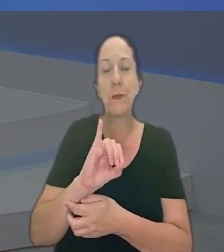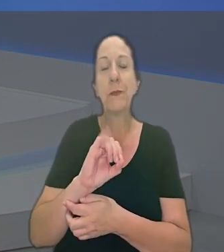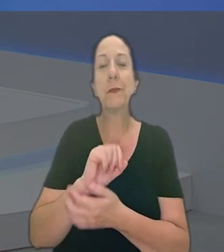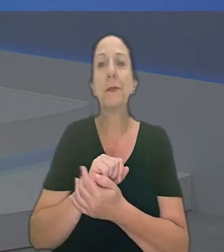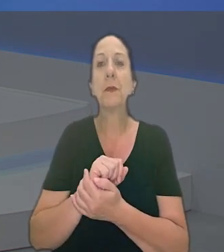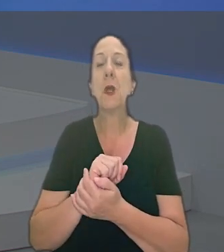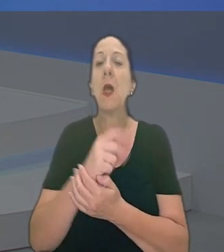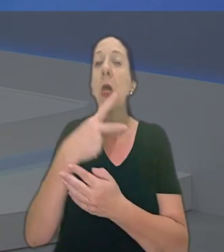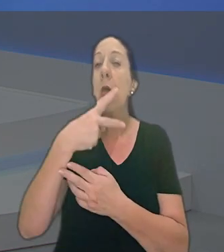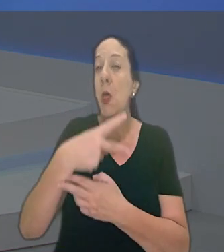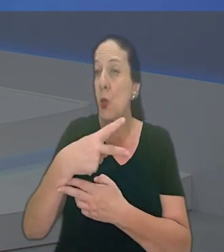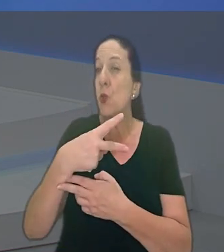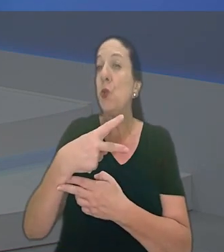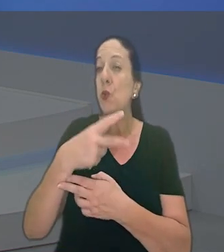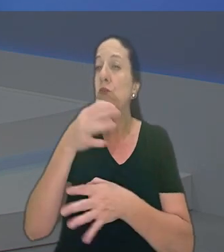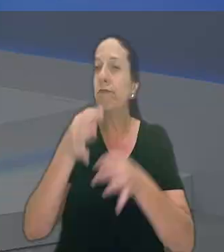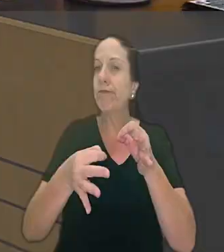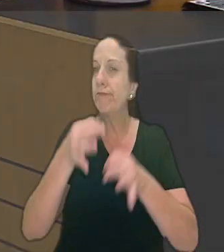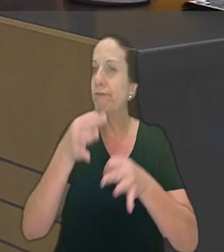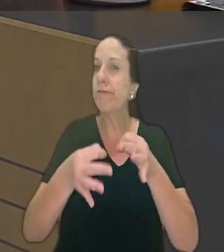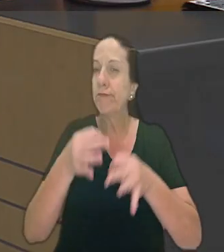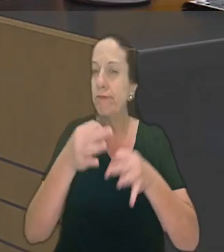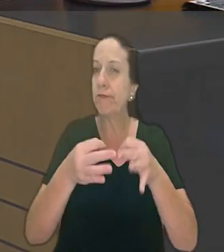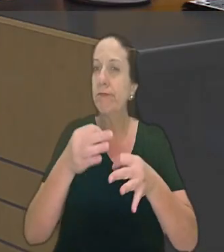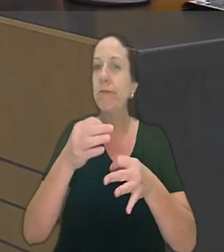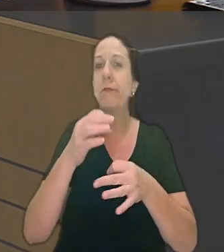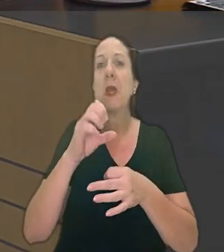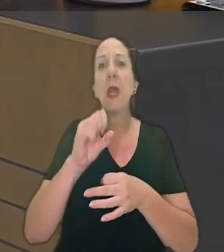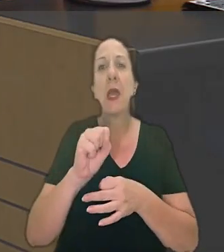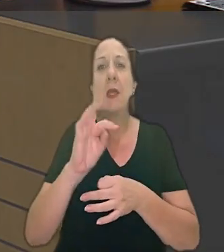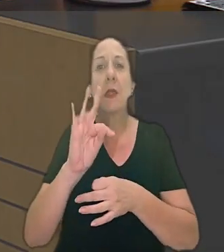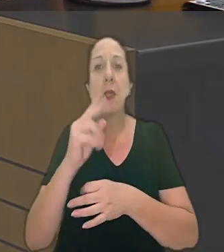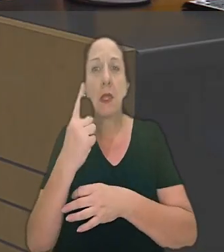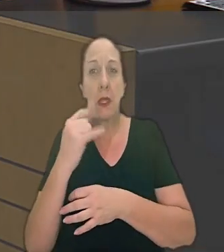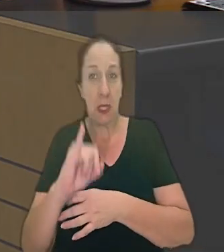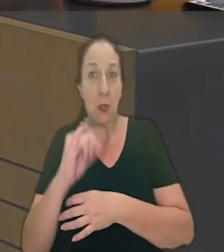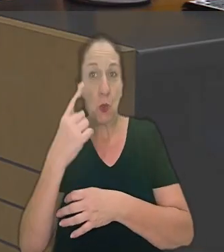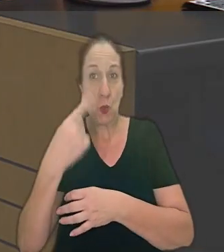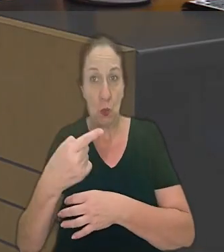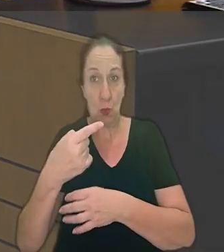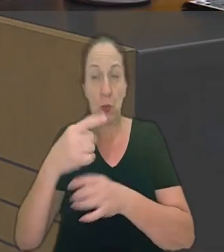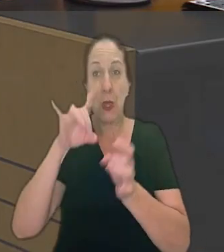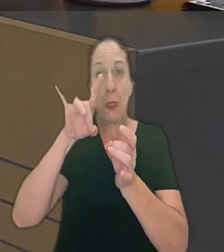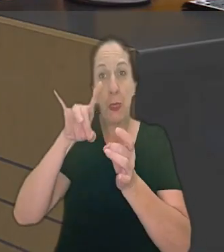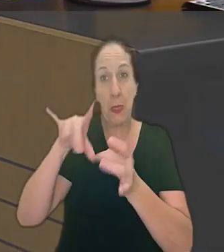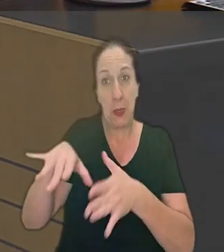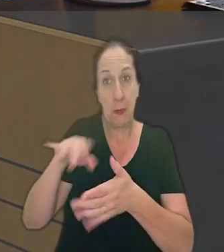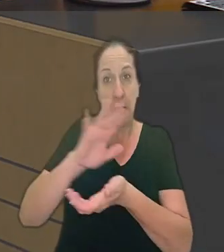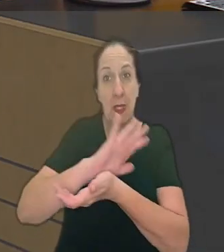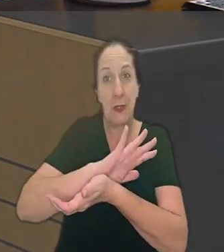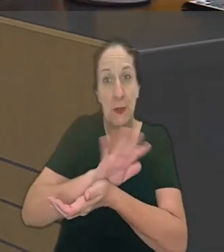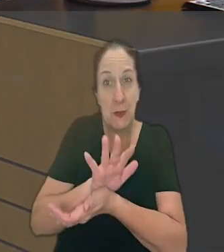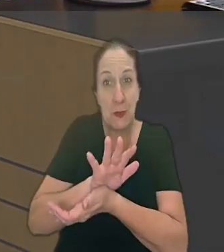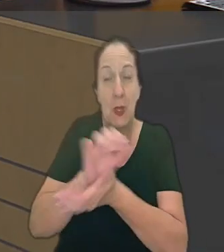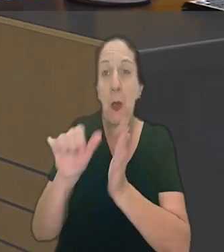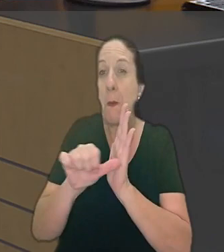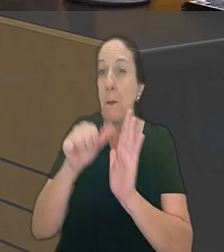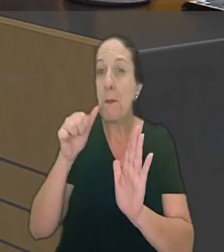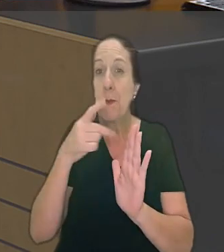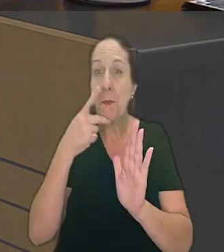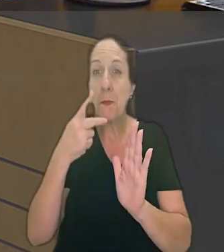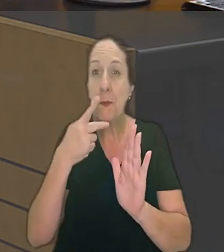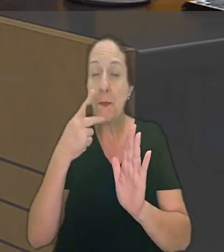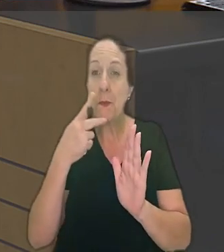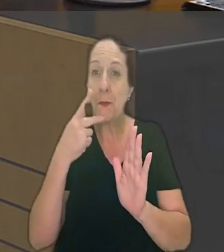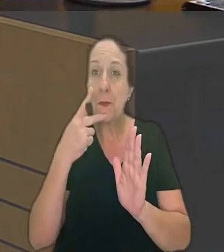Oi, Anderson. Oi, Luana. Foram 2 casos julgados pela SDI1 que levantaram a possibilidade de dispensa discriminatória.